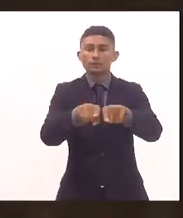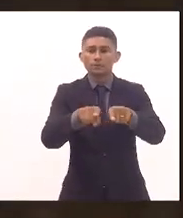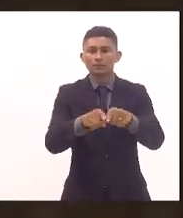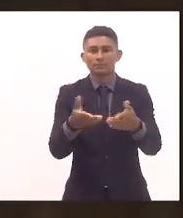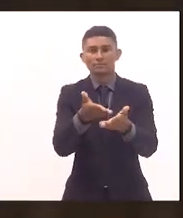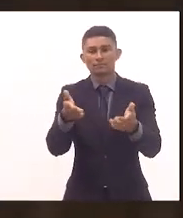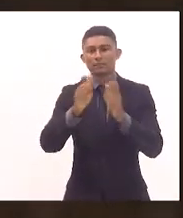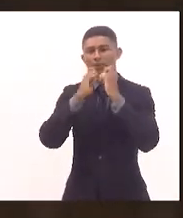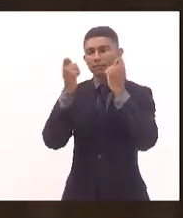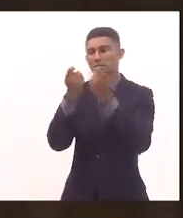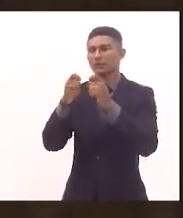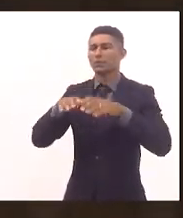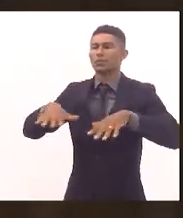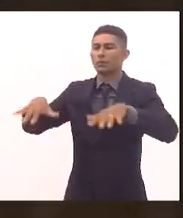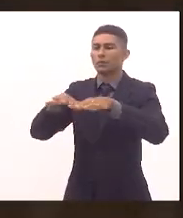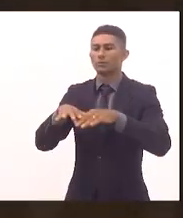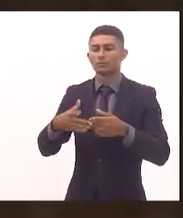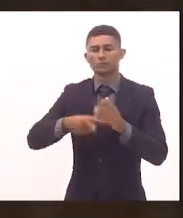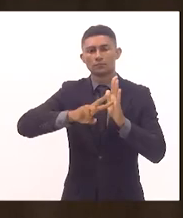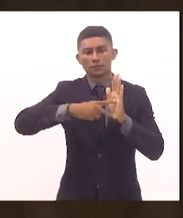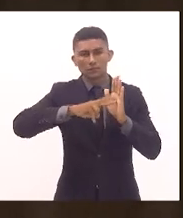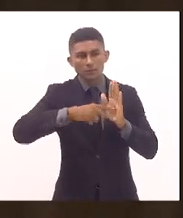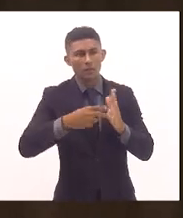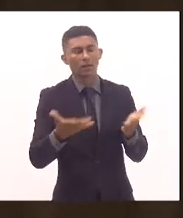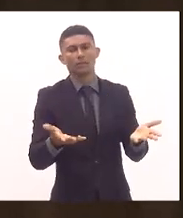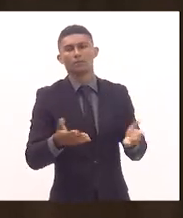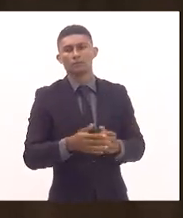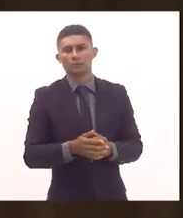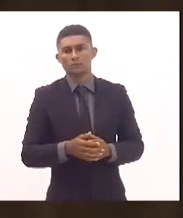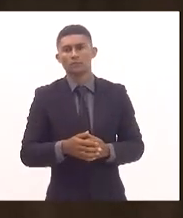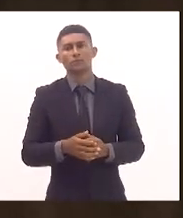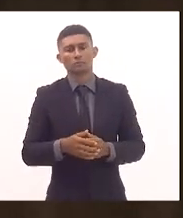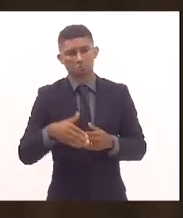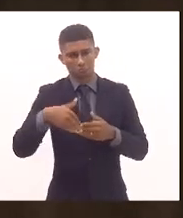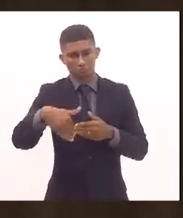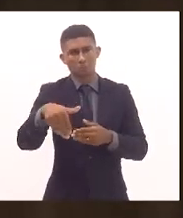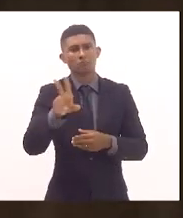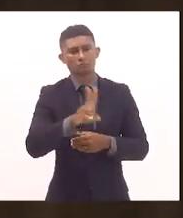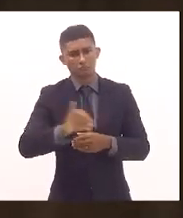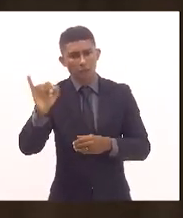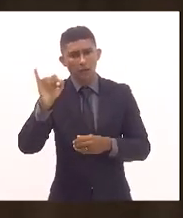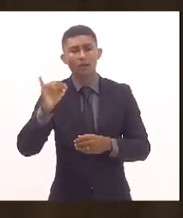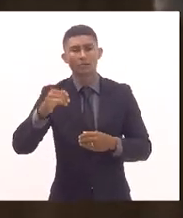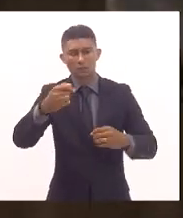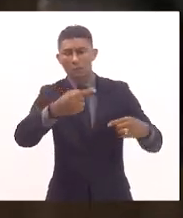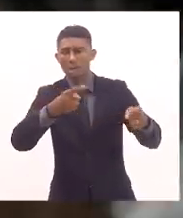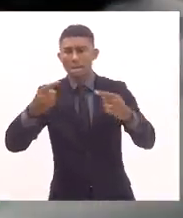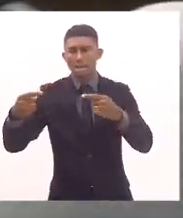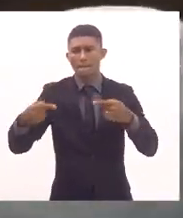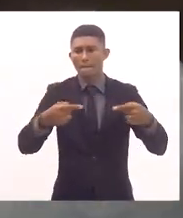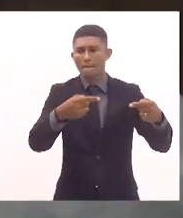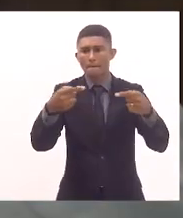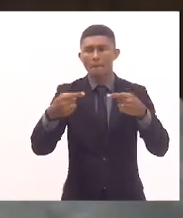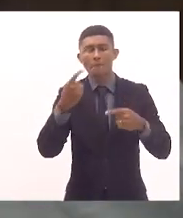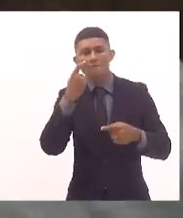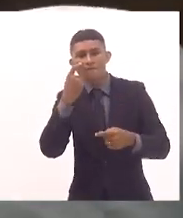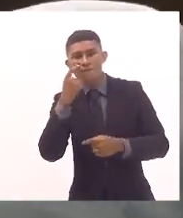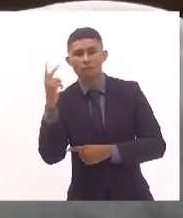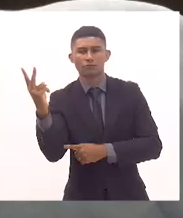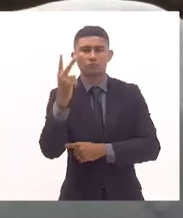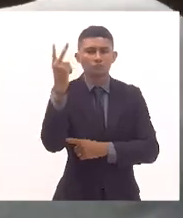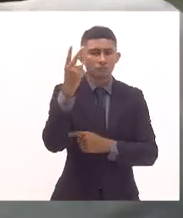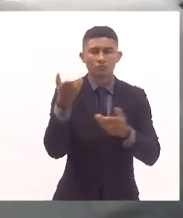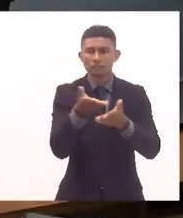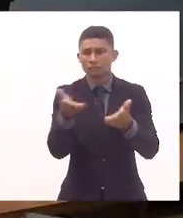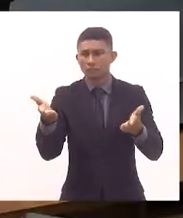as associações, sindicatos. Vai ser travada uma nova discussão para valorizar ainda mais